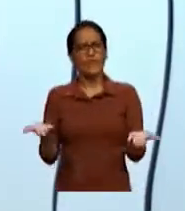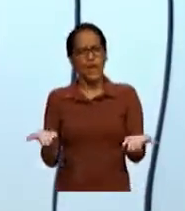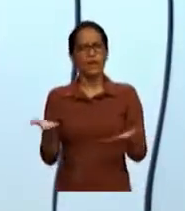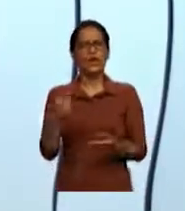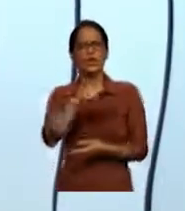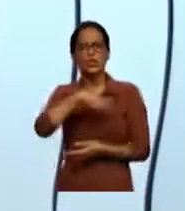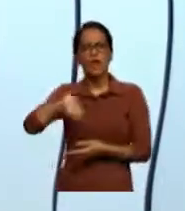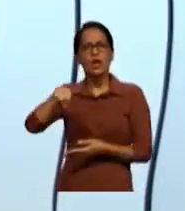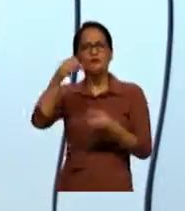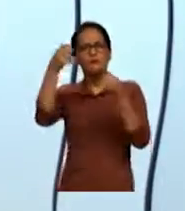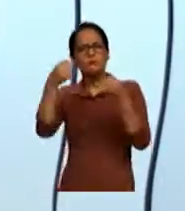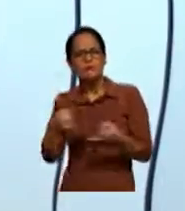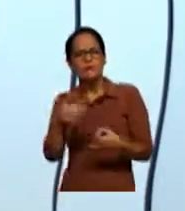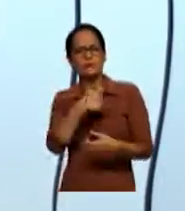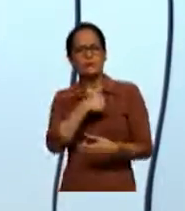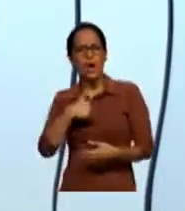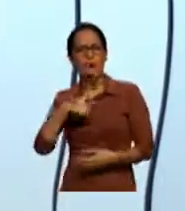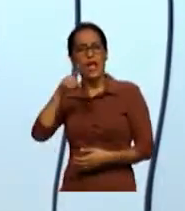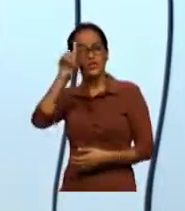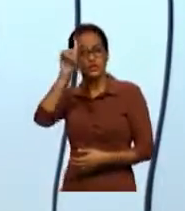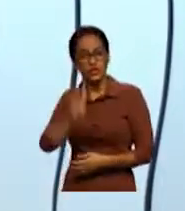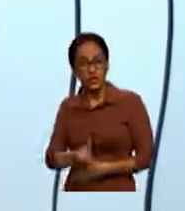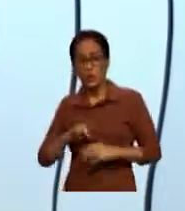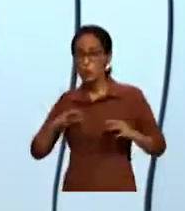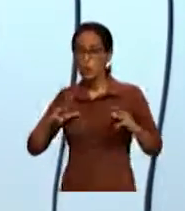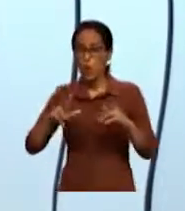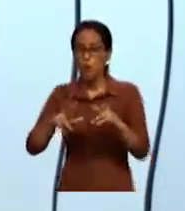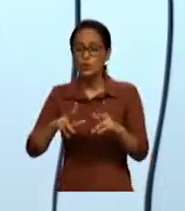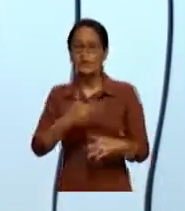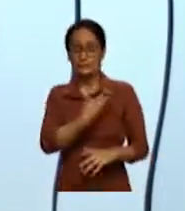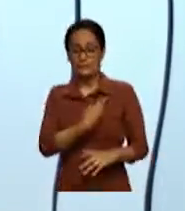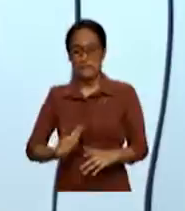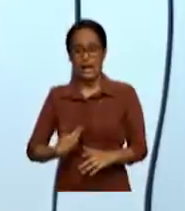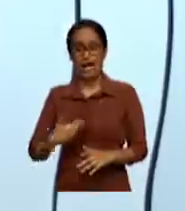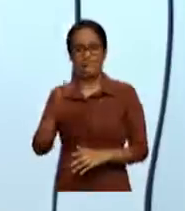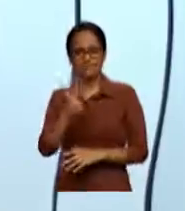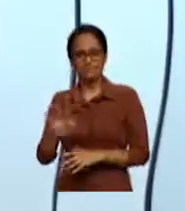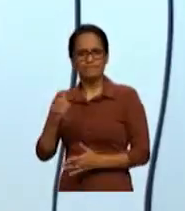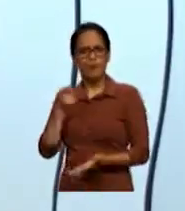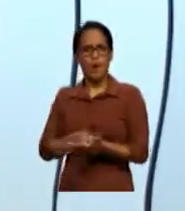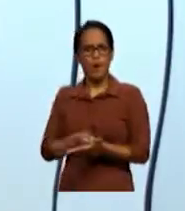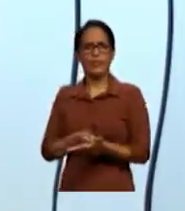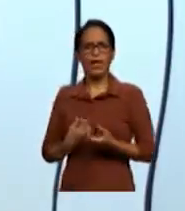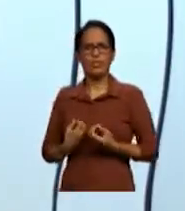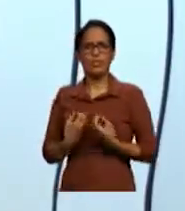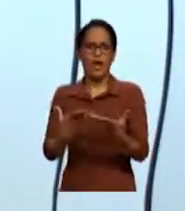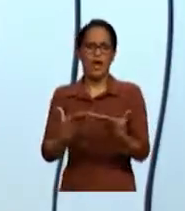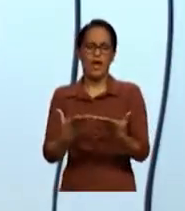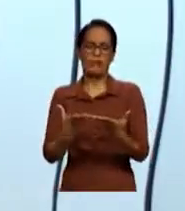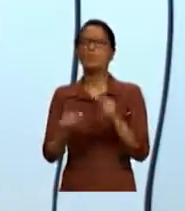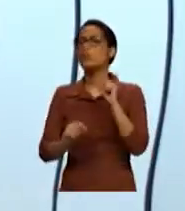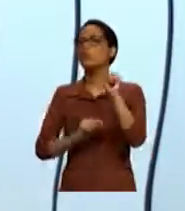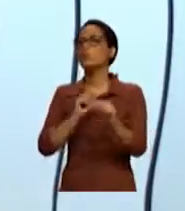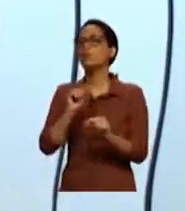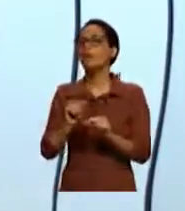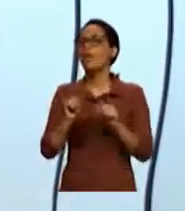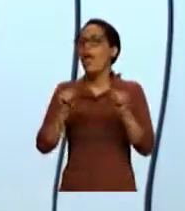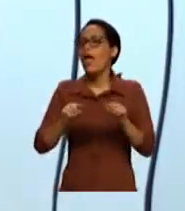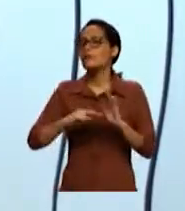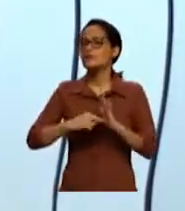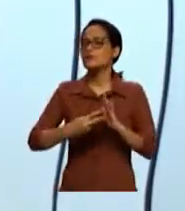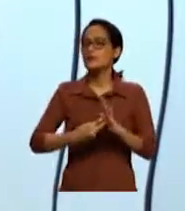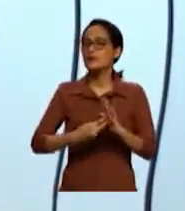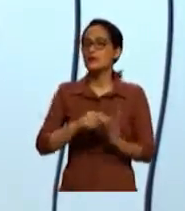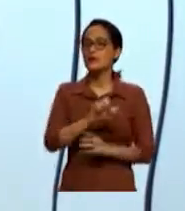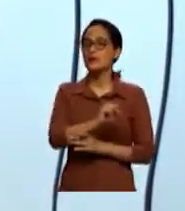direito de todos e é obrigação do Estado assegurar isso, gente, a gente está falando em quê, então? Que o